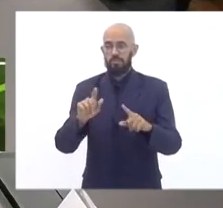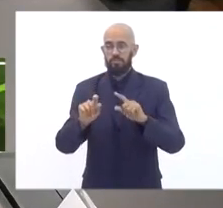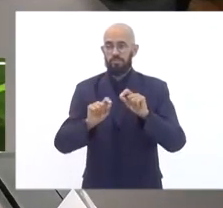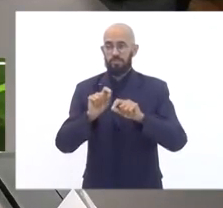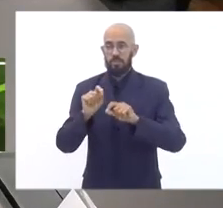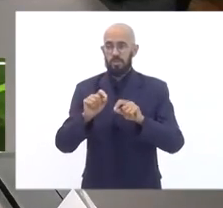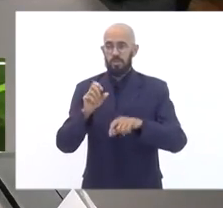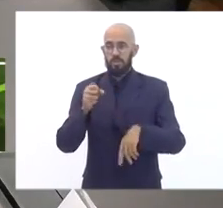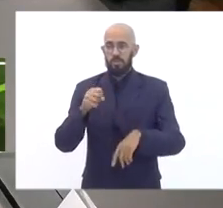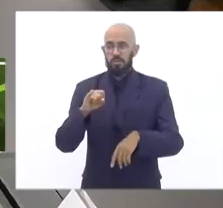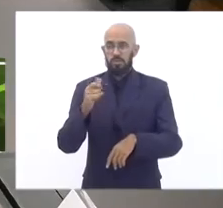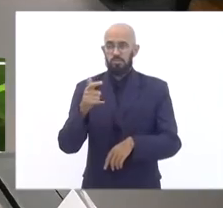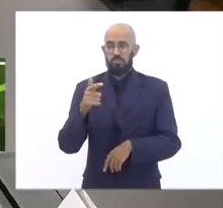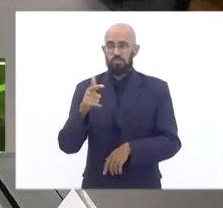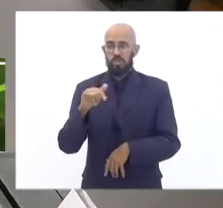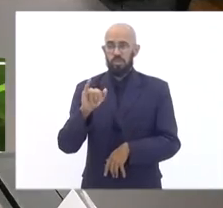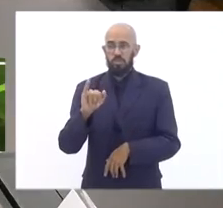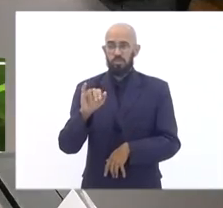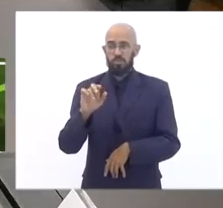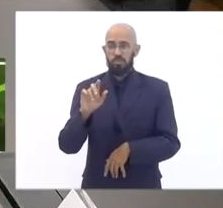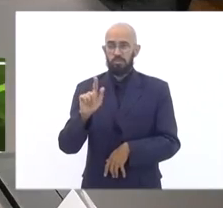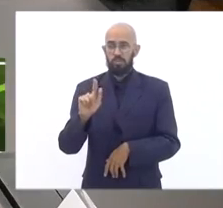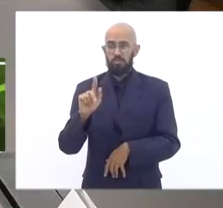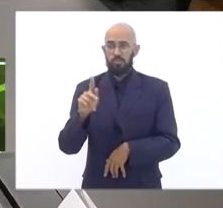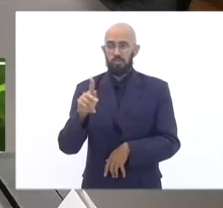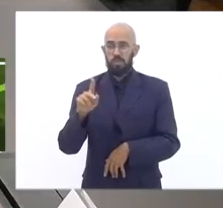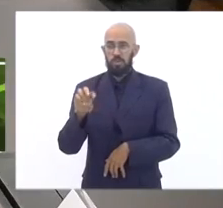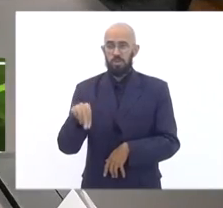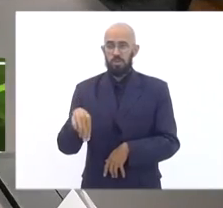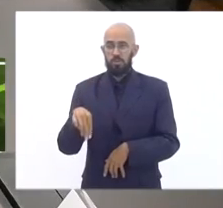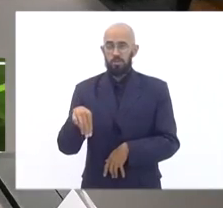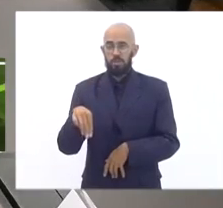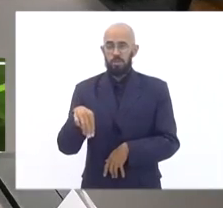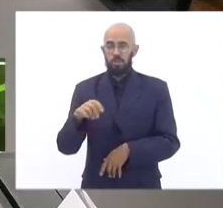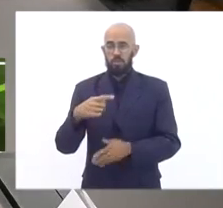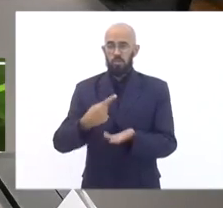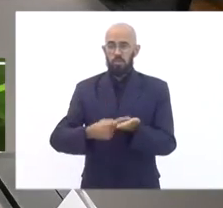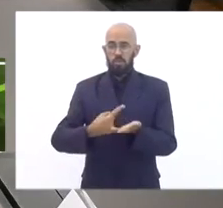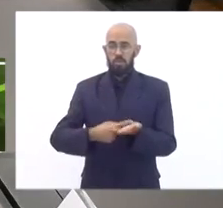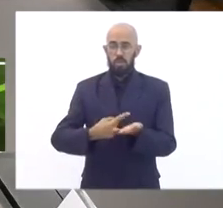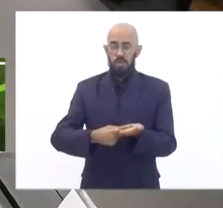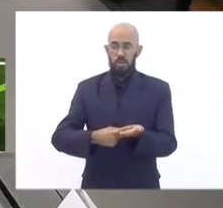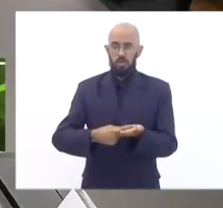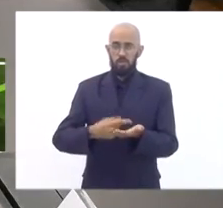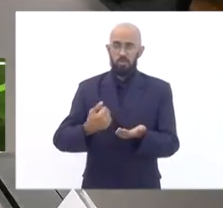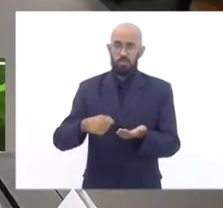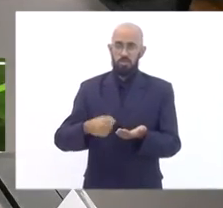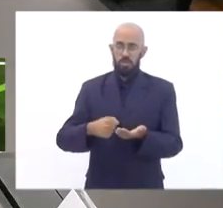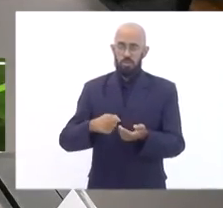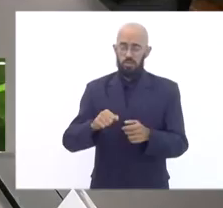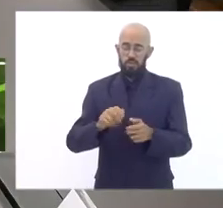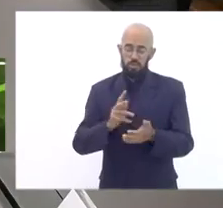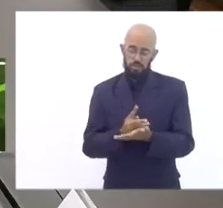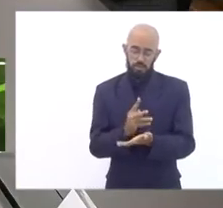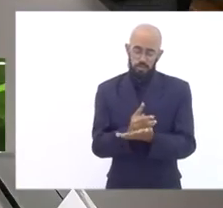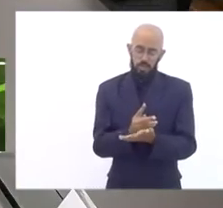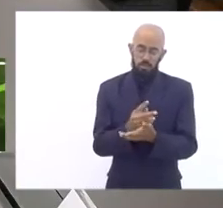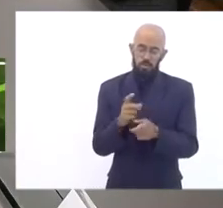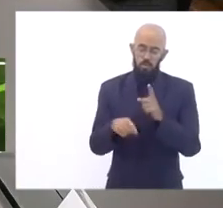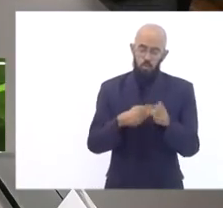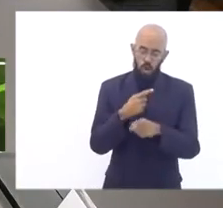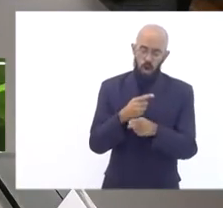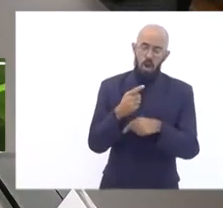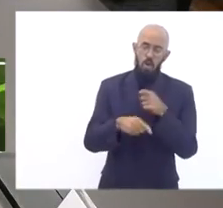na mesa, né, dentro do termo do contrato vigente, teríamos todo ano que sentar para renegociar a tarifa em